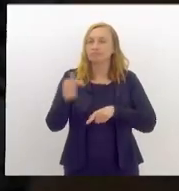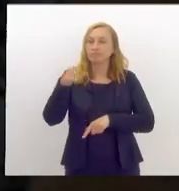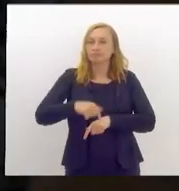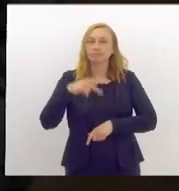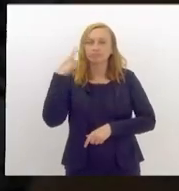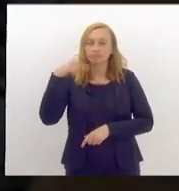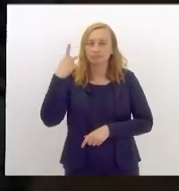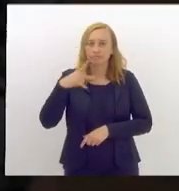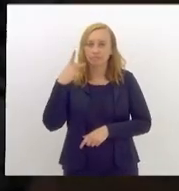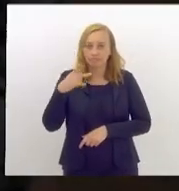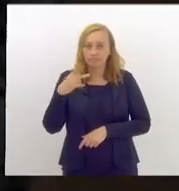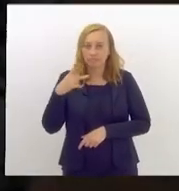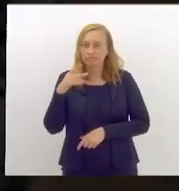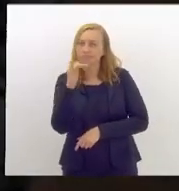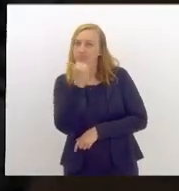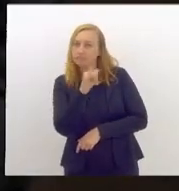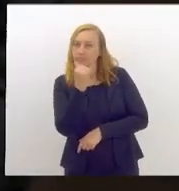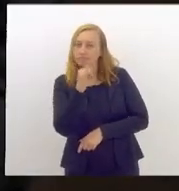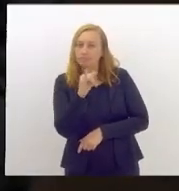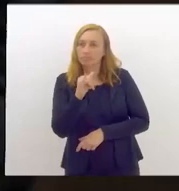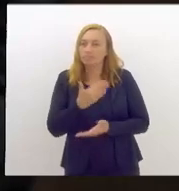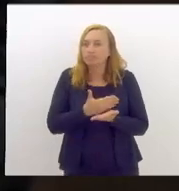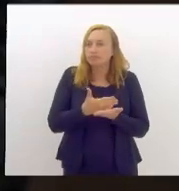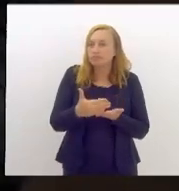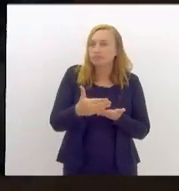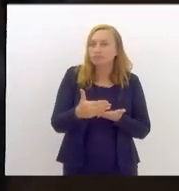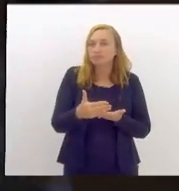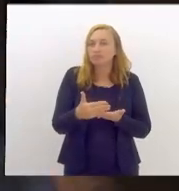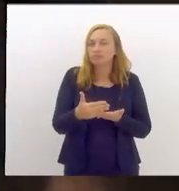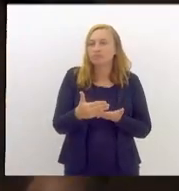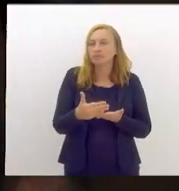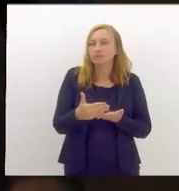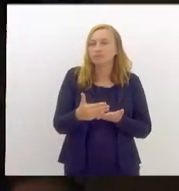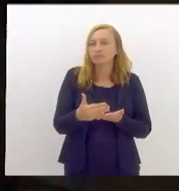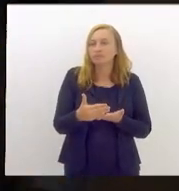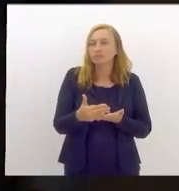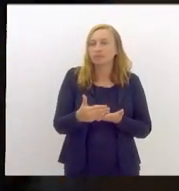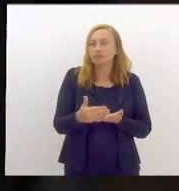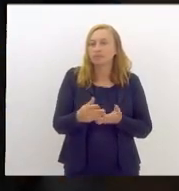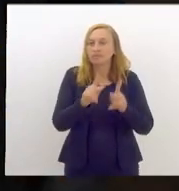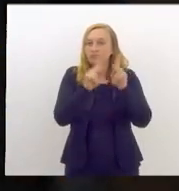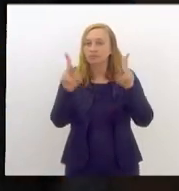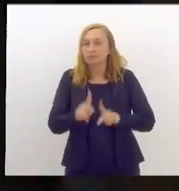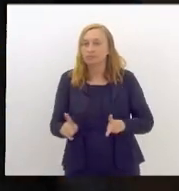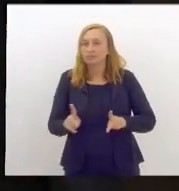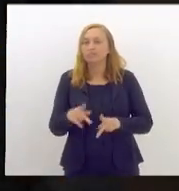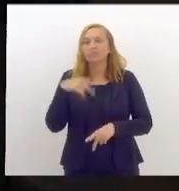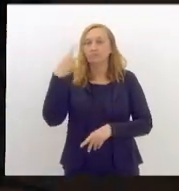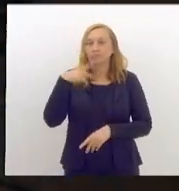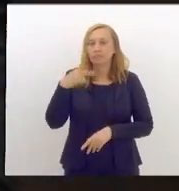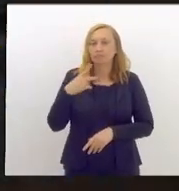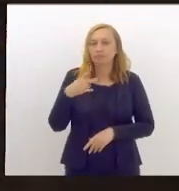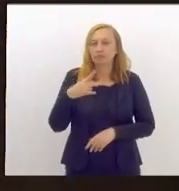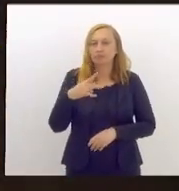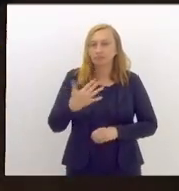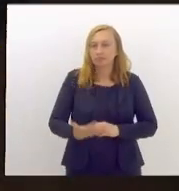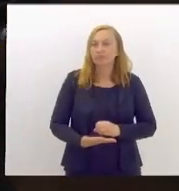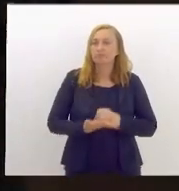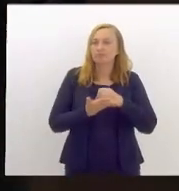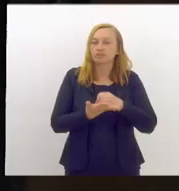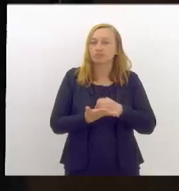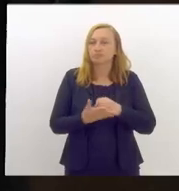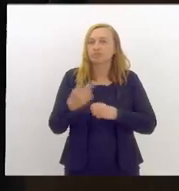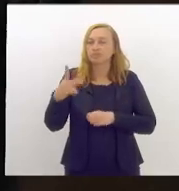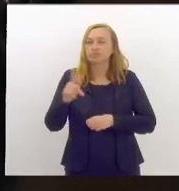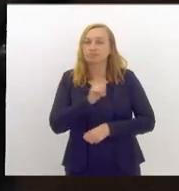no Parlamento Fluminense começando pela paz política que o Rio de Janeiro recuperou sobre